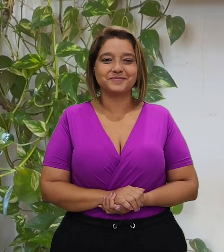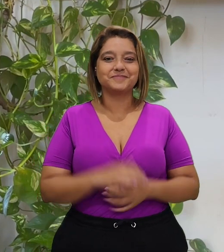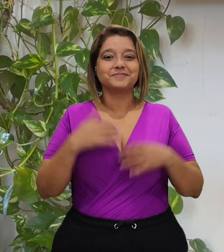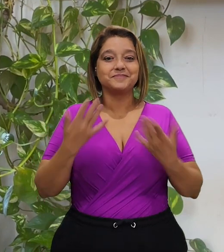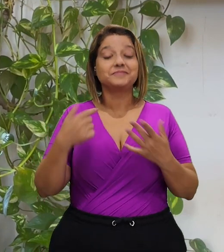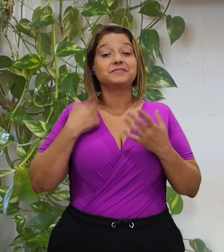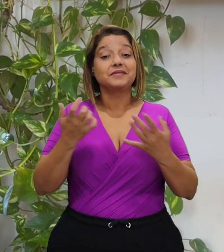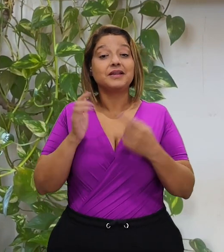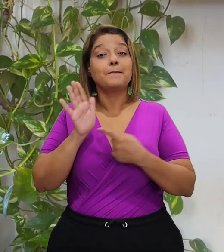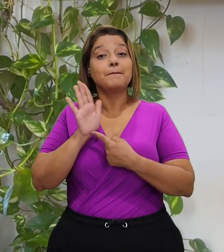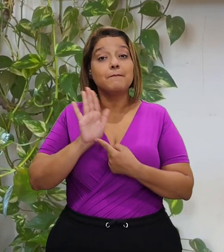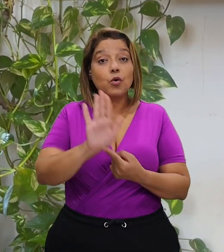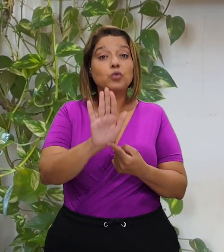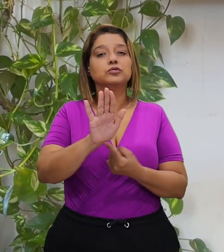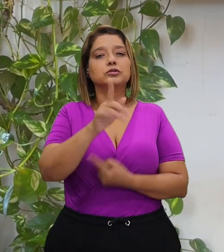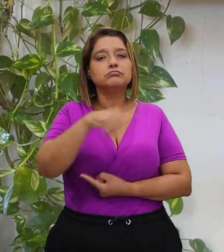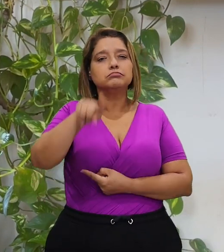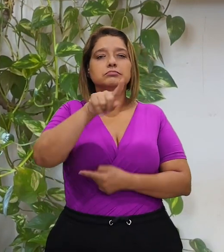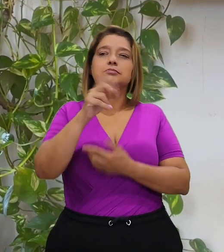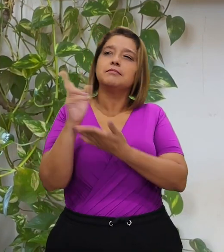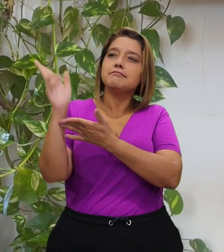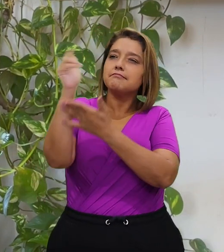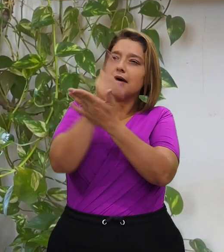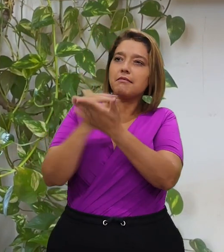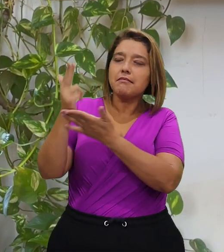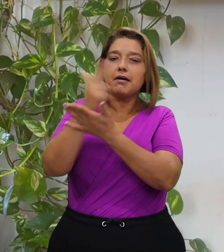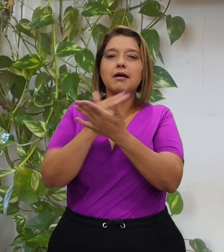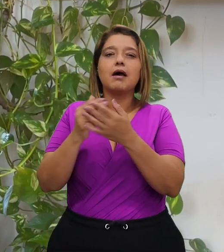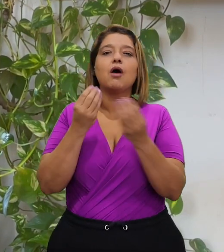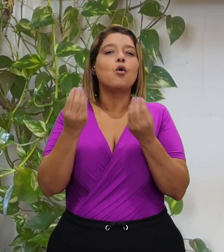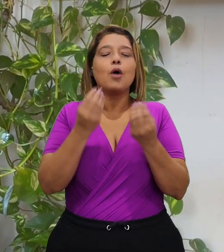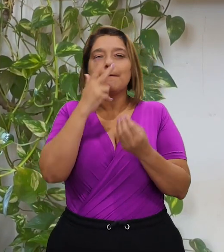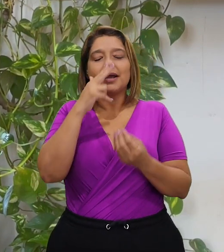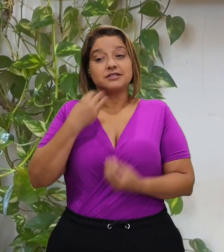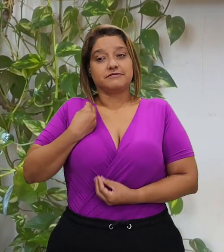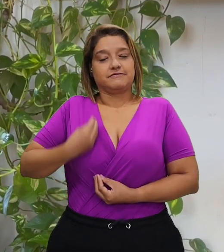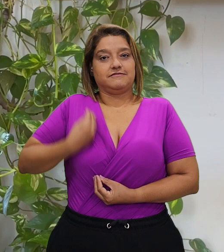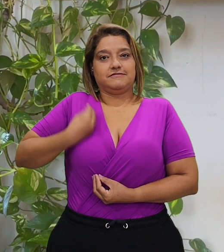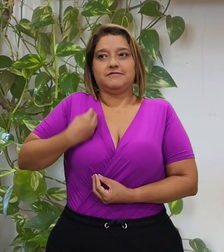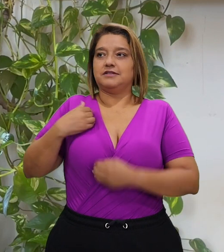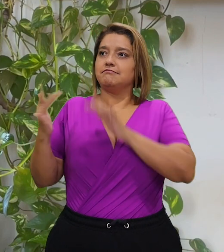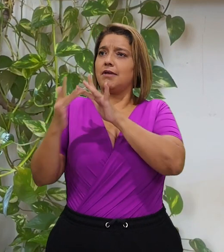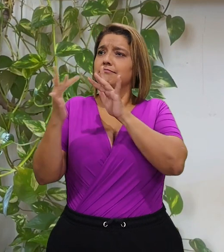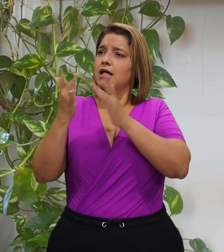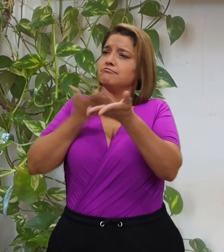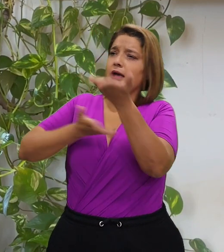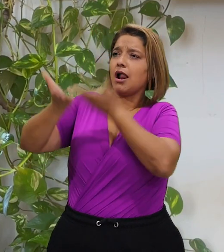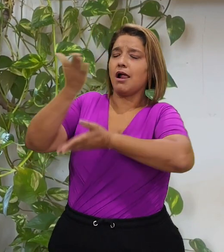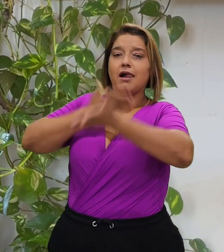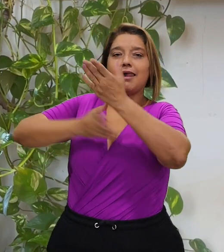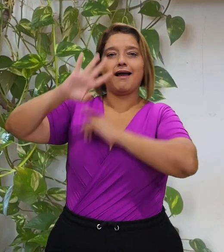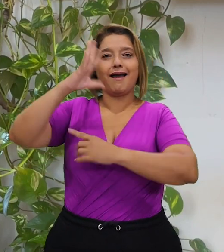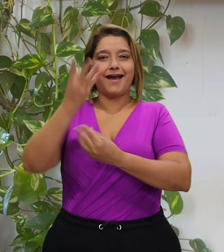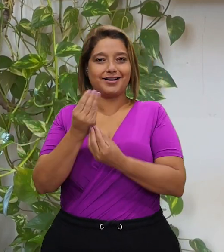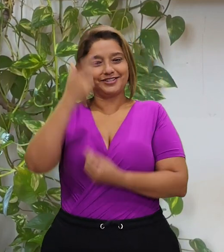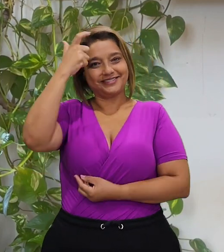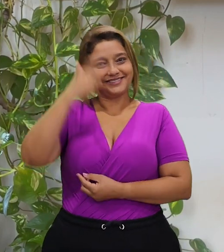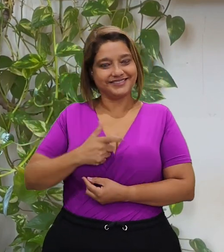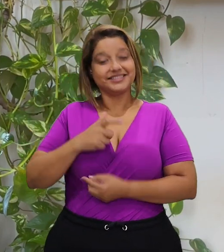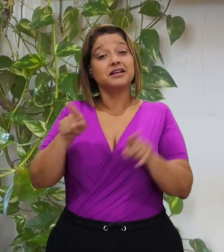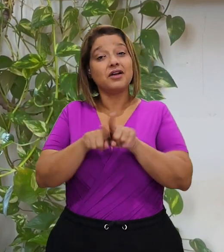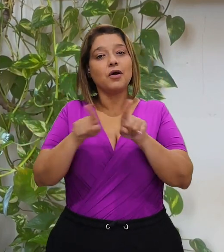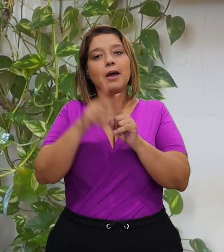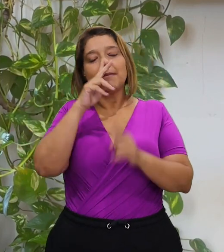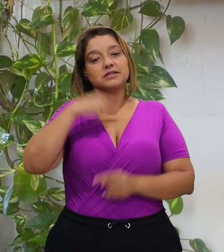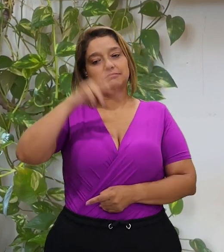tem isso. Muitas vezes eu vou para uma tela sem saber qual vai ser o resultado. Eu trabalho muito intuitivamente. Às vezes eu